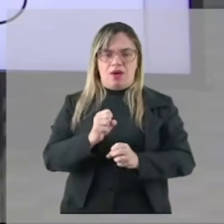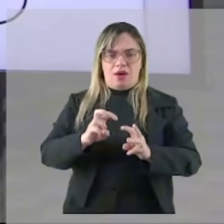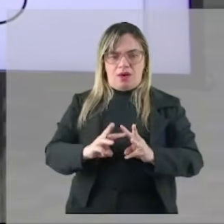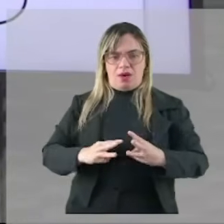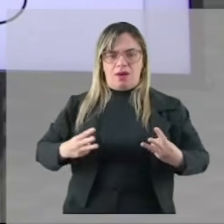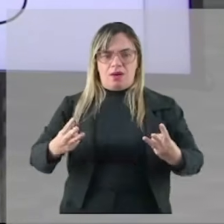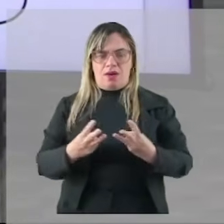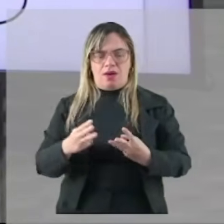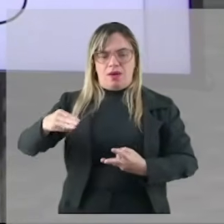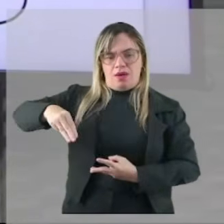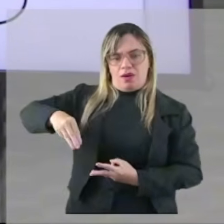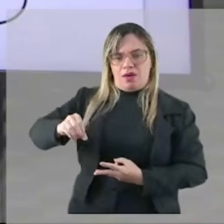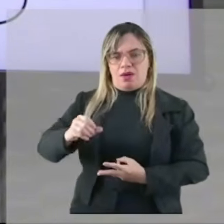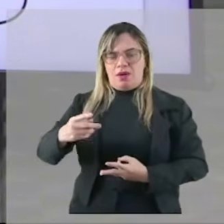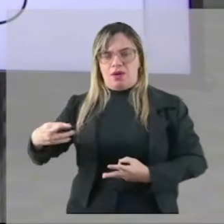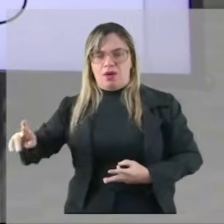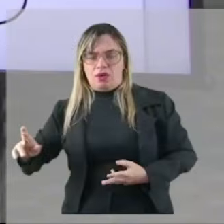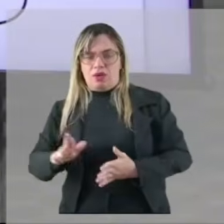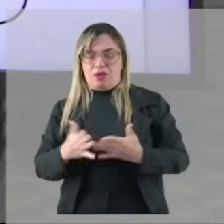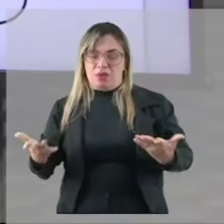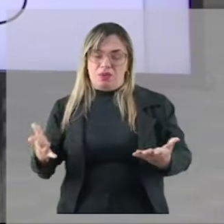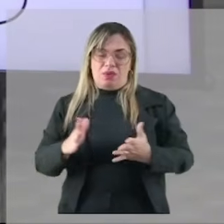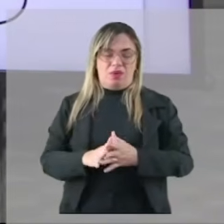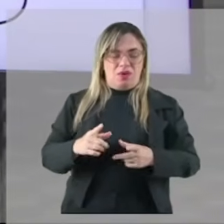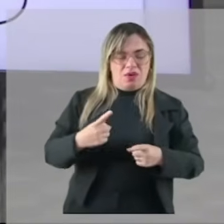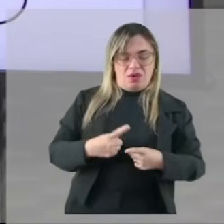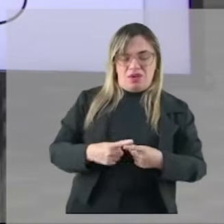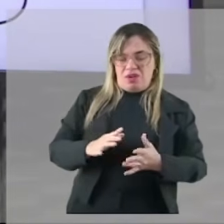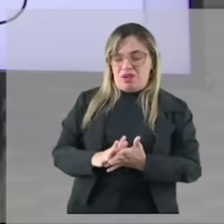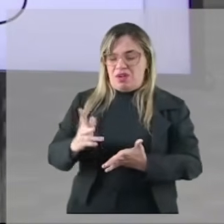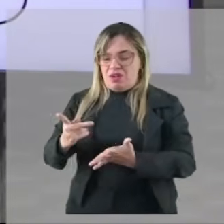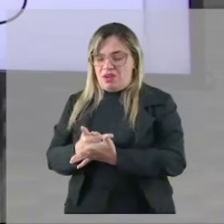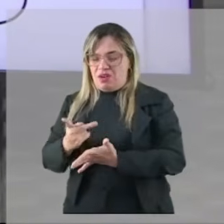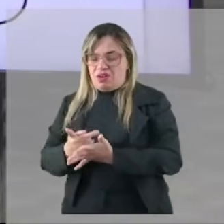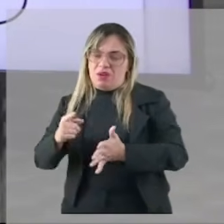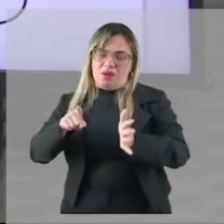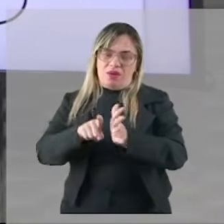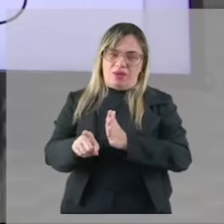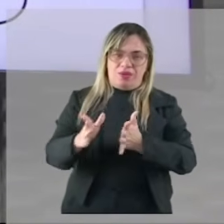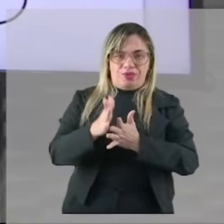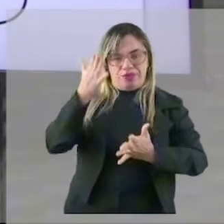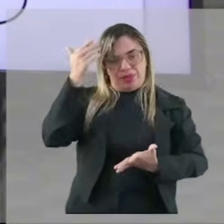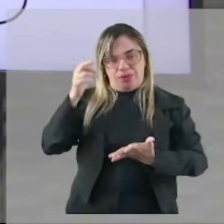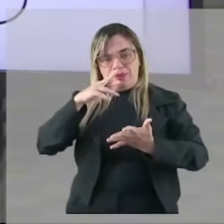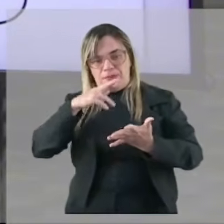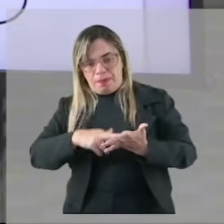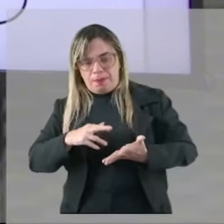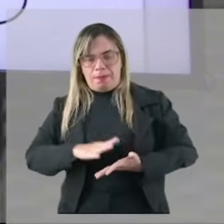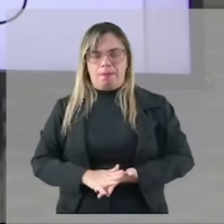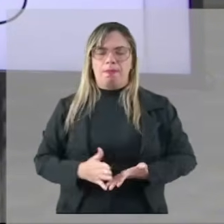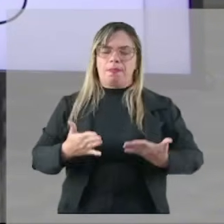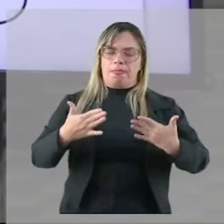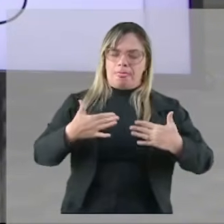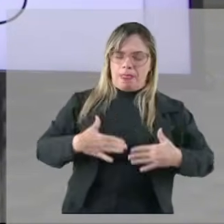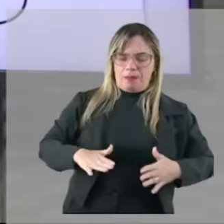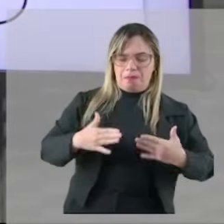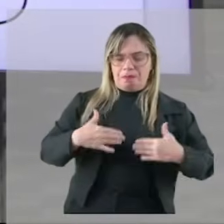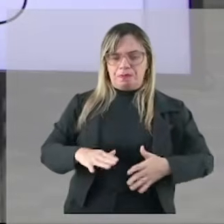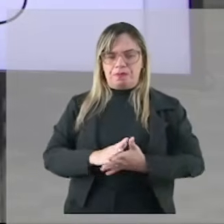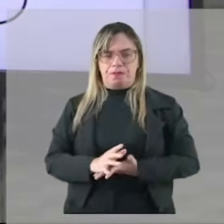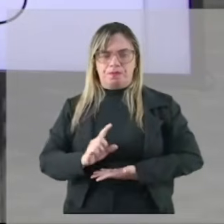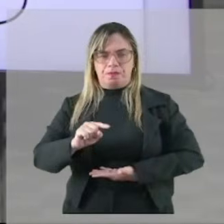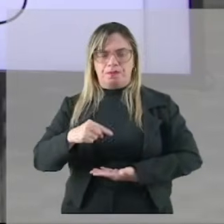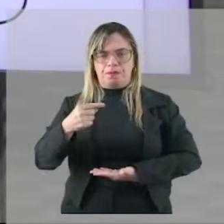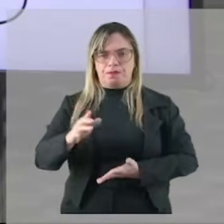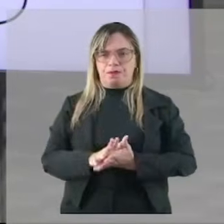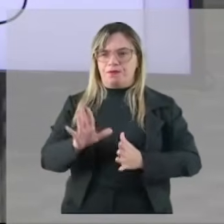molar. Senão, tu compromete toda a tua questão. Ok, gente? Tudo certinho? Tudo tranquilo? Então depois tu tira